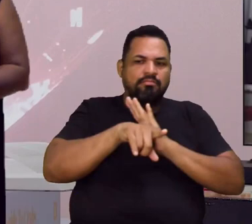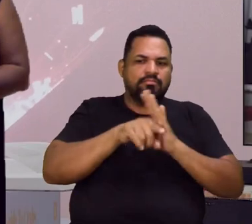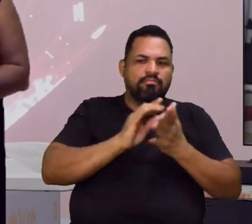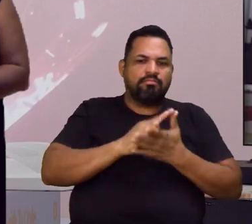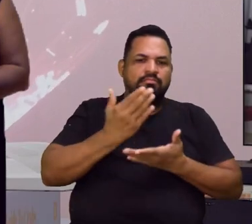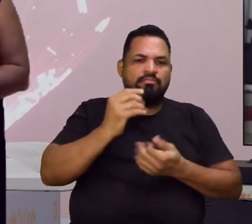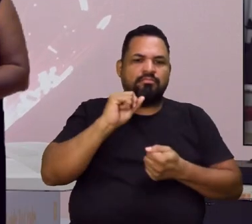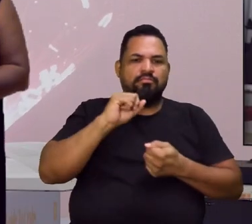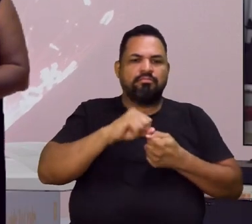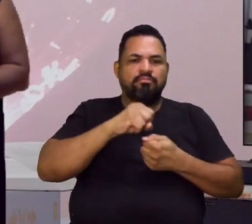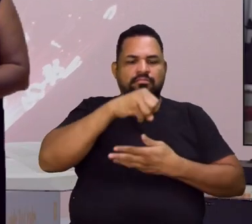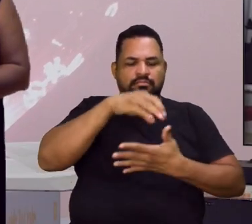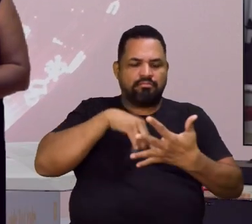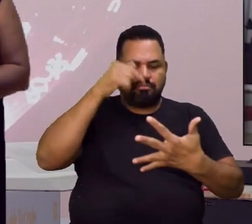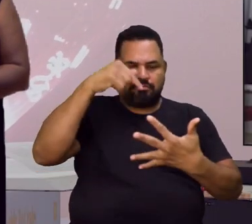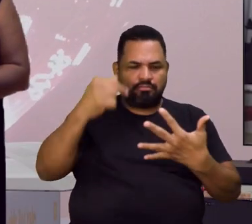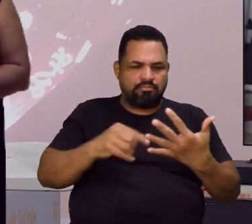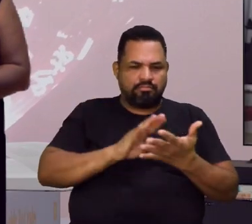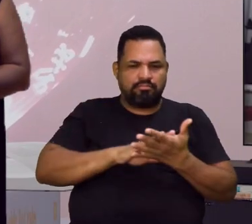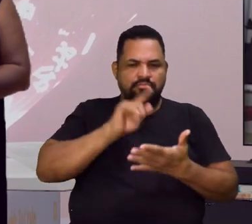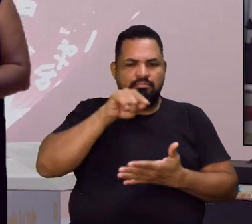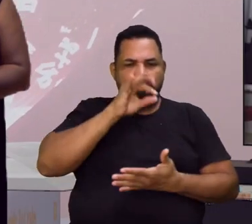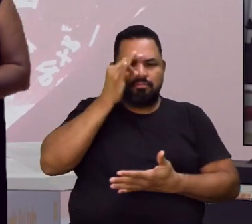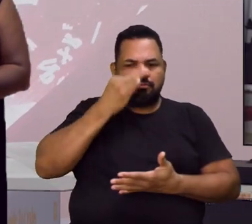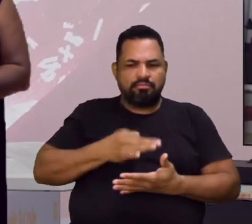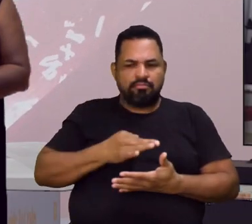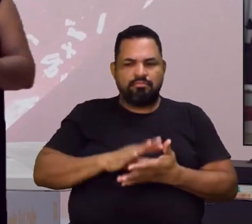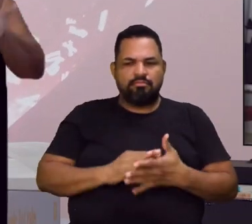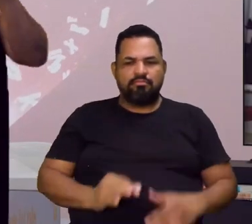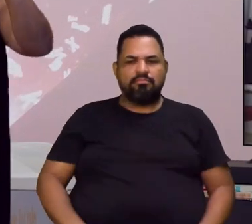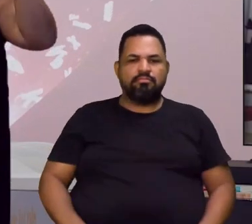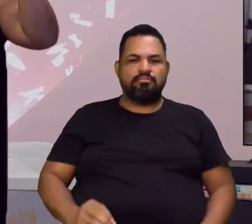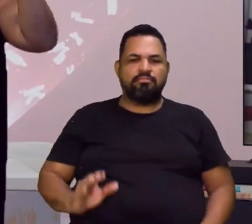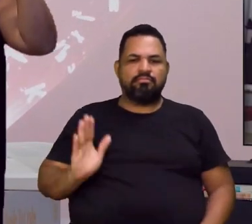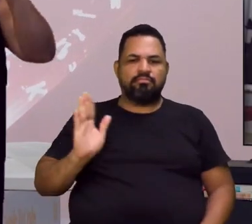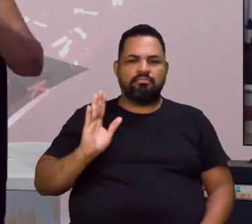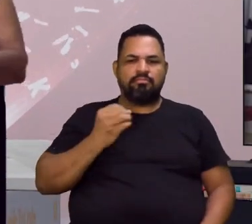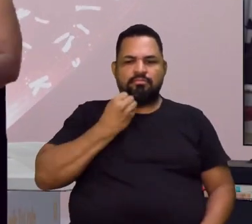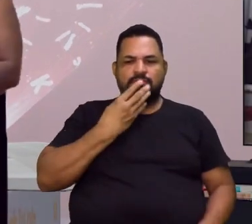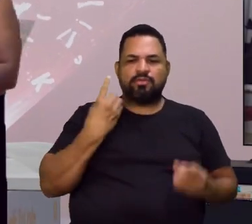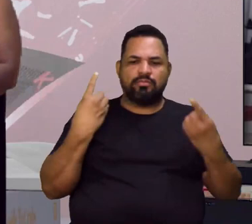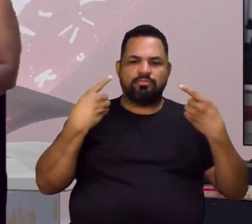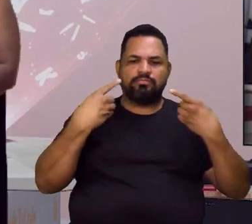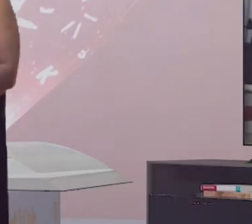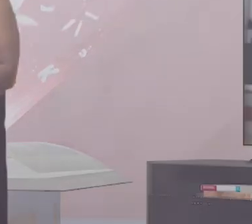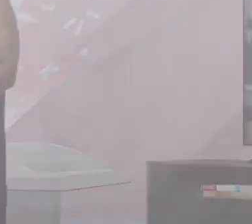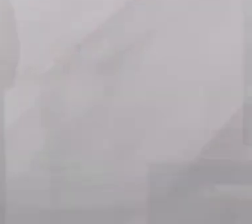você vai lá para as alternativas e marca o X da questão do seu gabarito. Valeu! Uma boa avaliação.